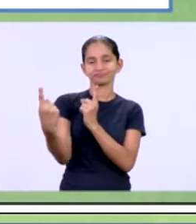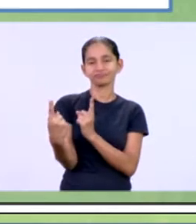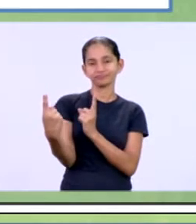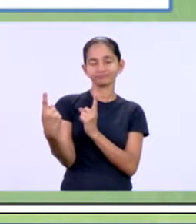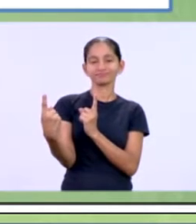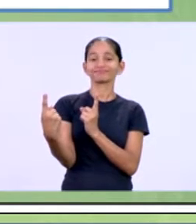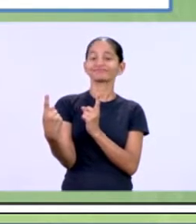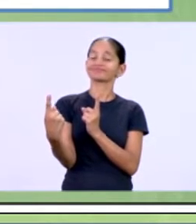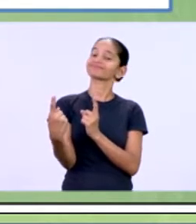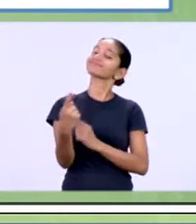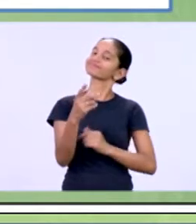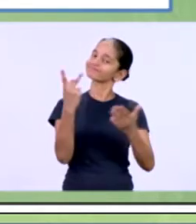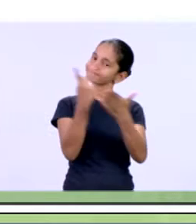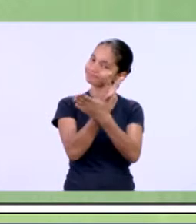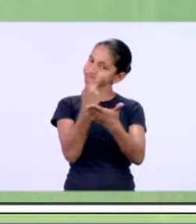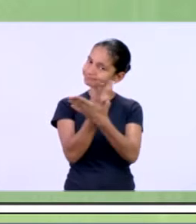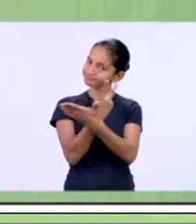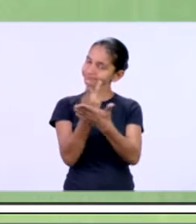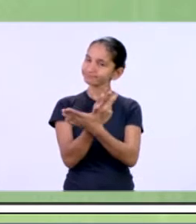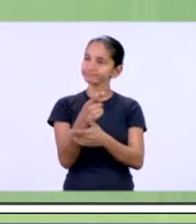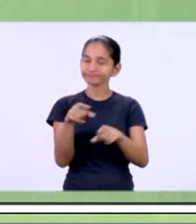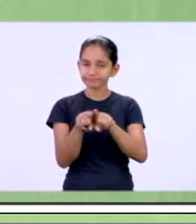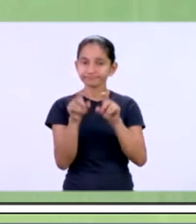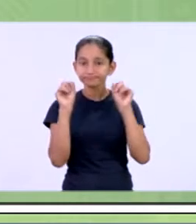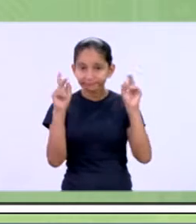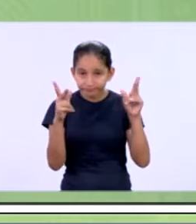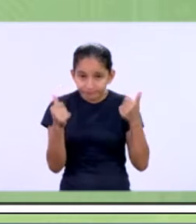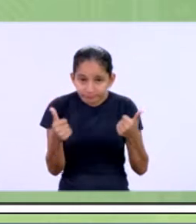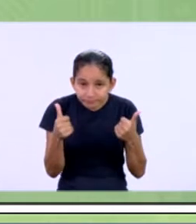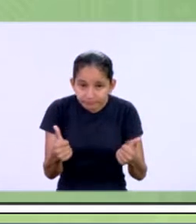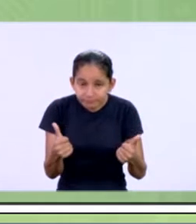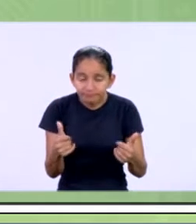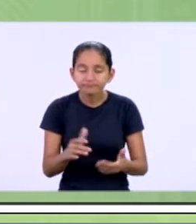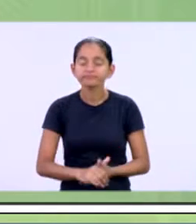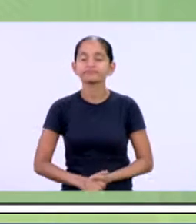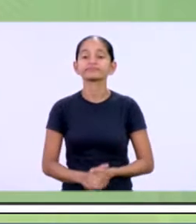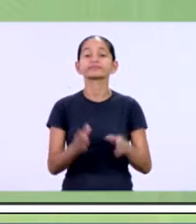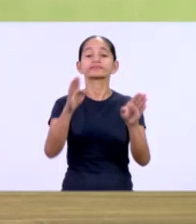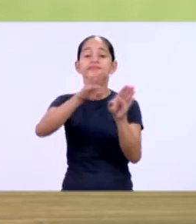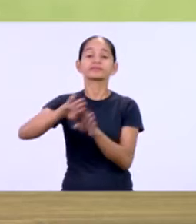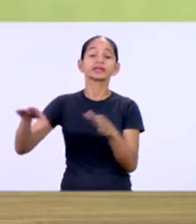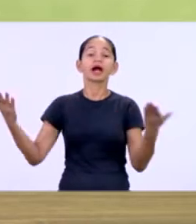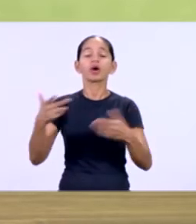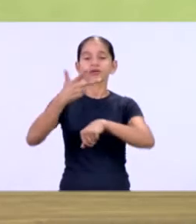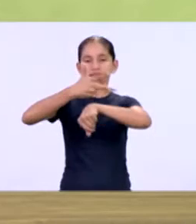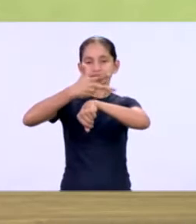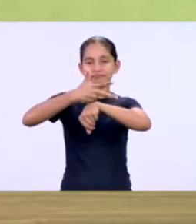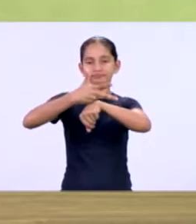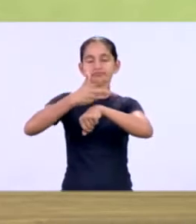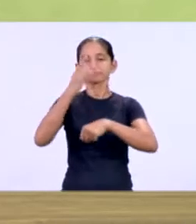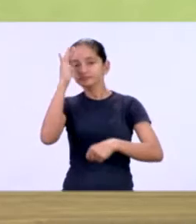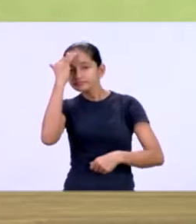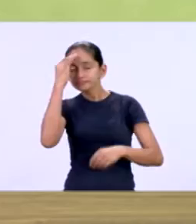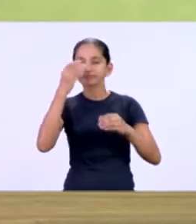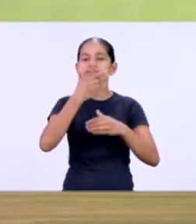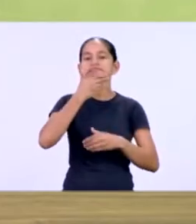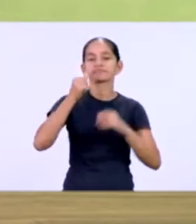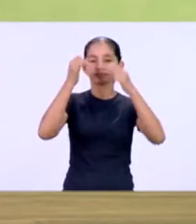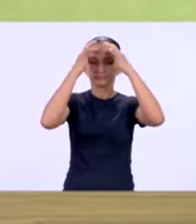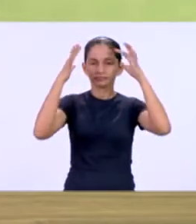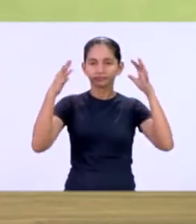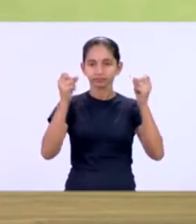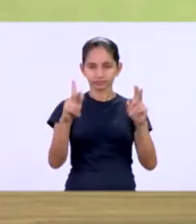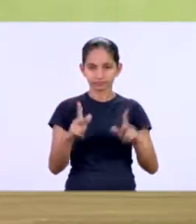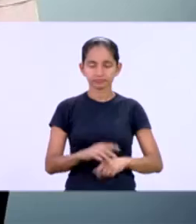como abuso das formas. Vamos lá para uma breve apresentação, breve externa.